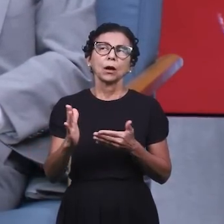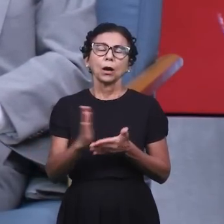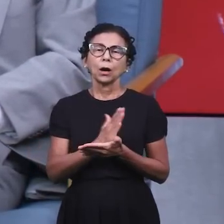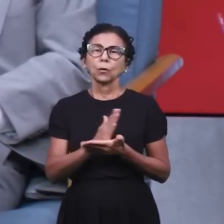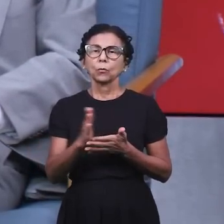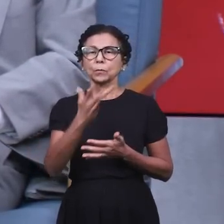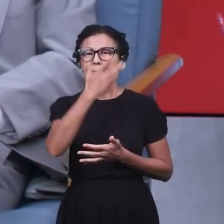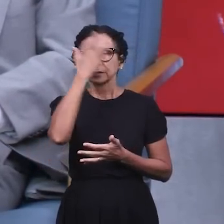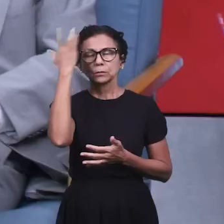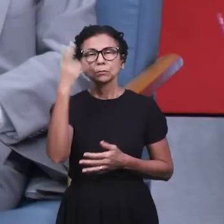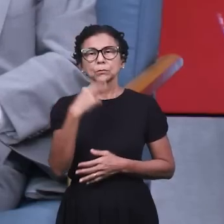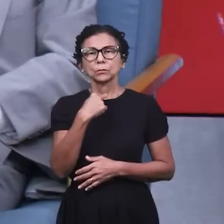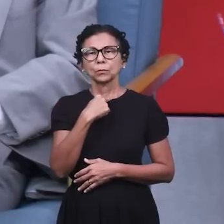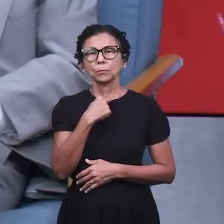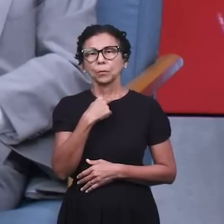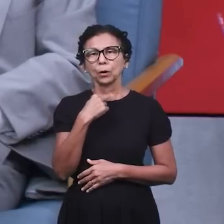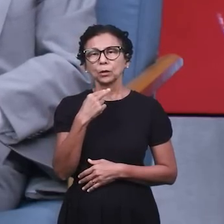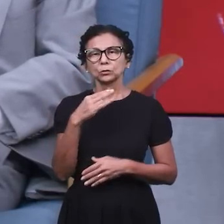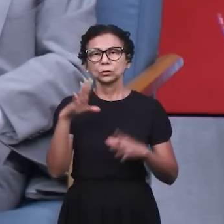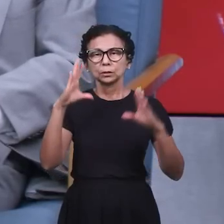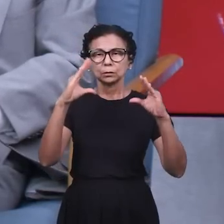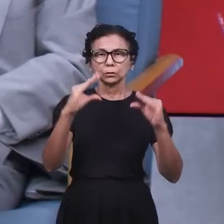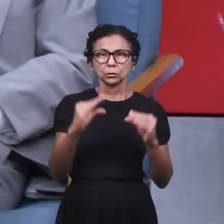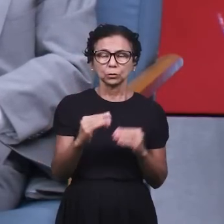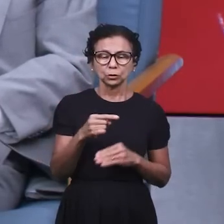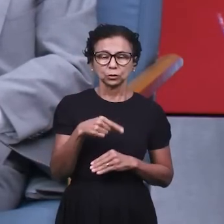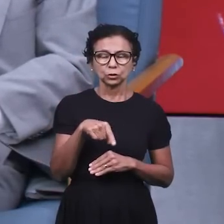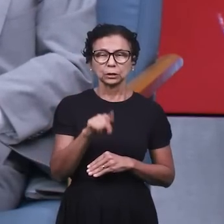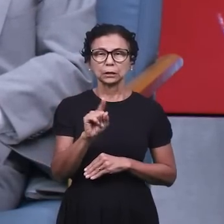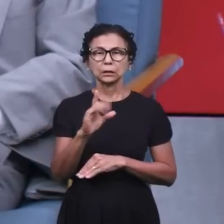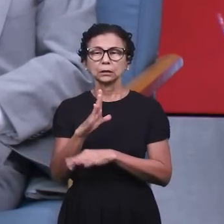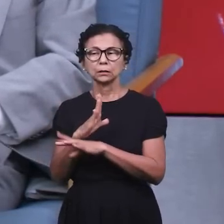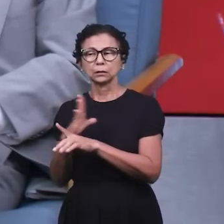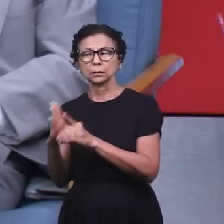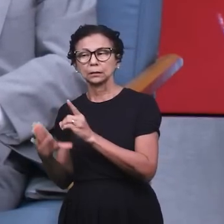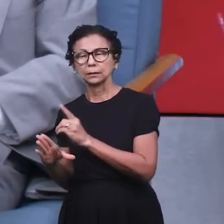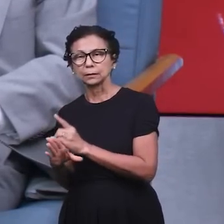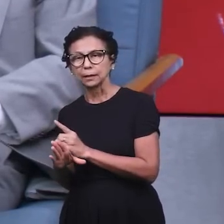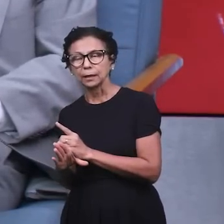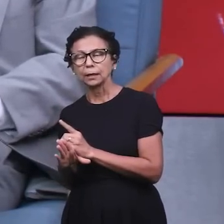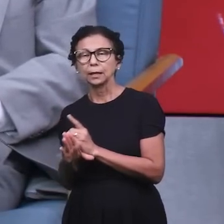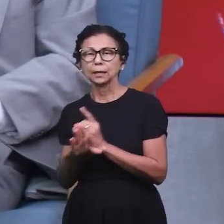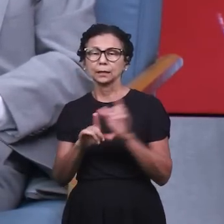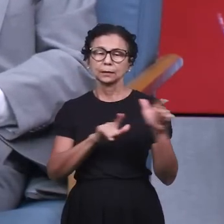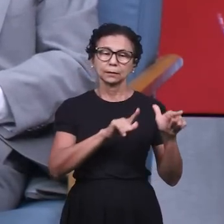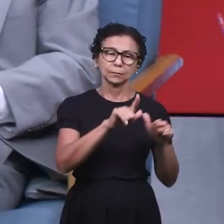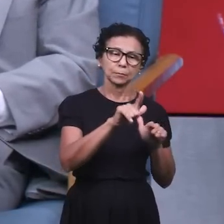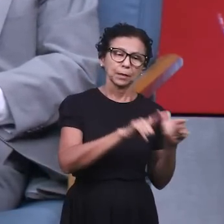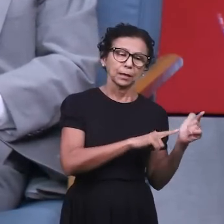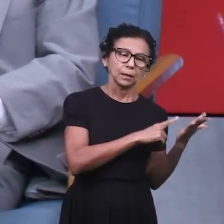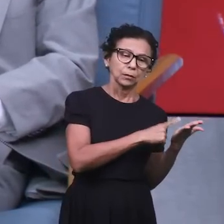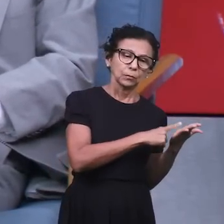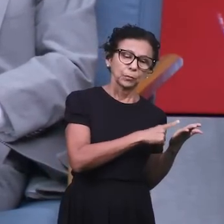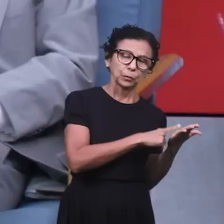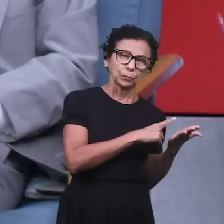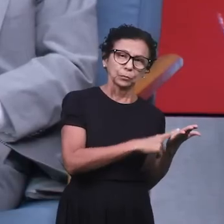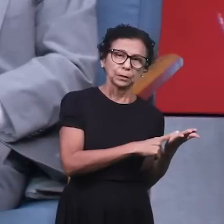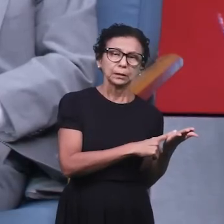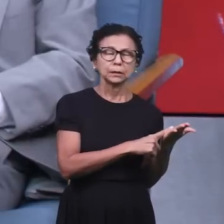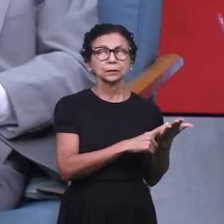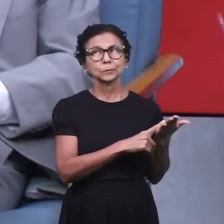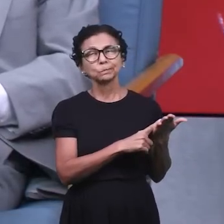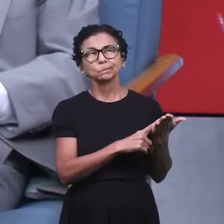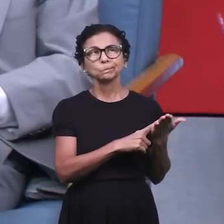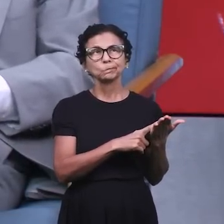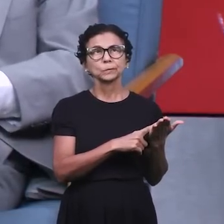não podem participar do culto à noite, às vezes tem um compromisso de trabalho, às vezes no culto da